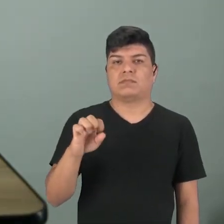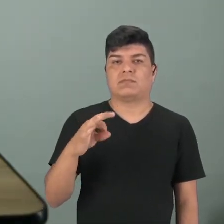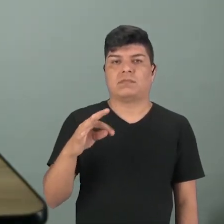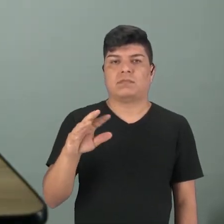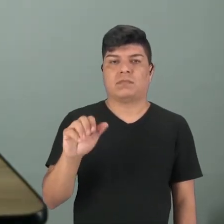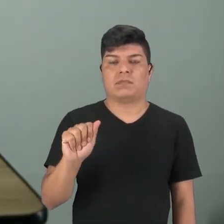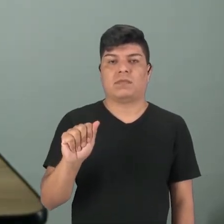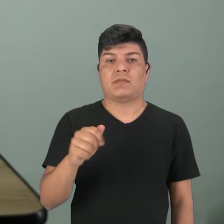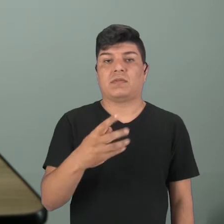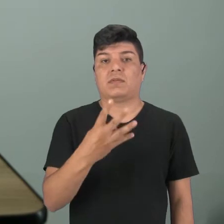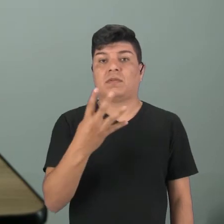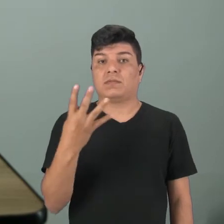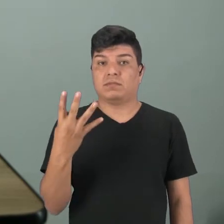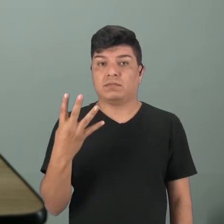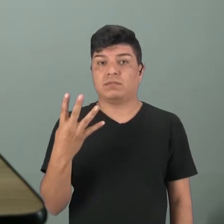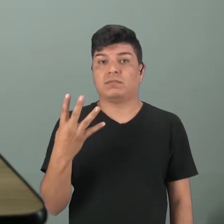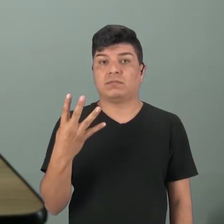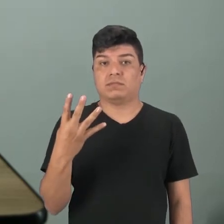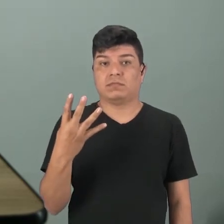E